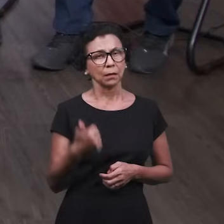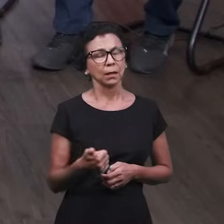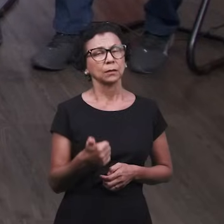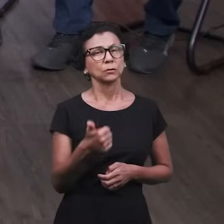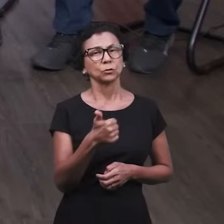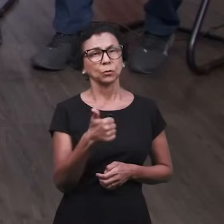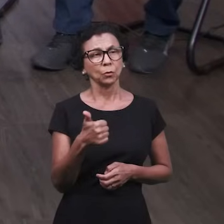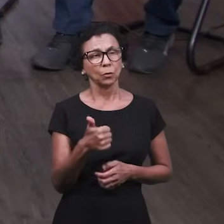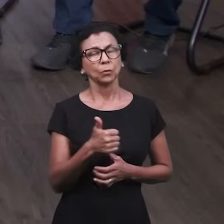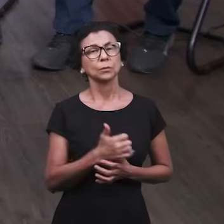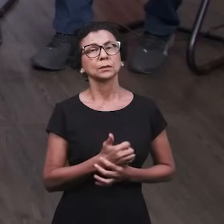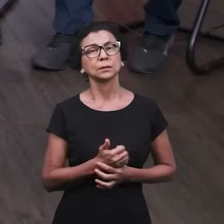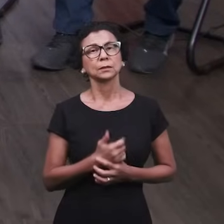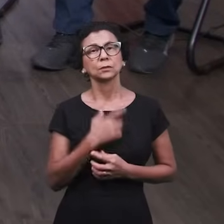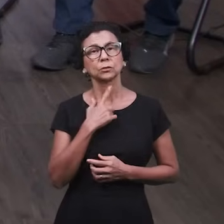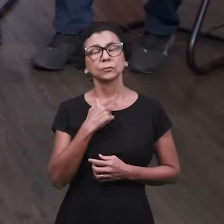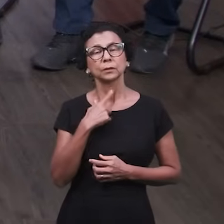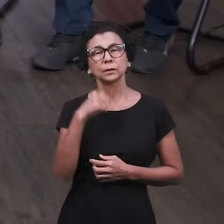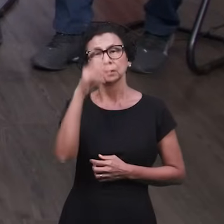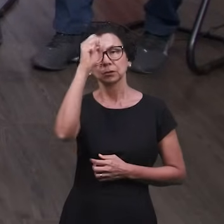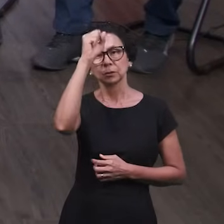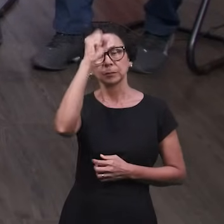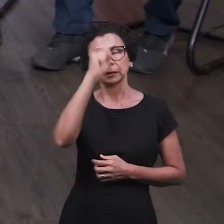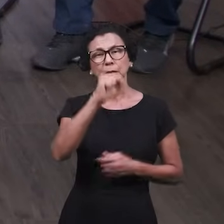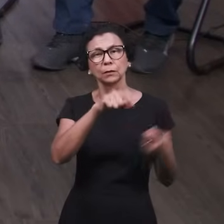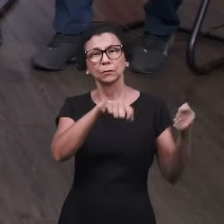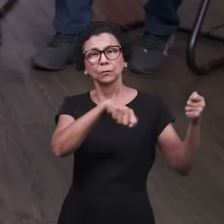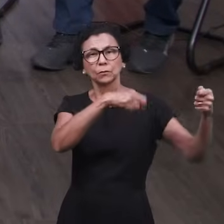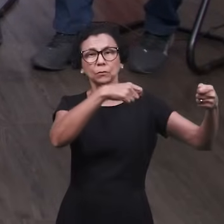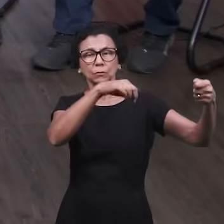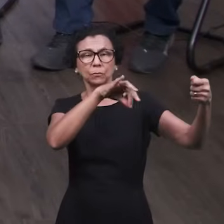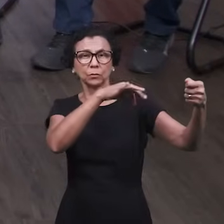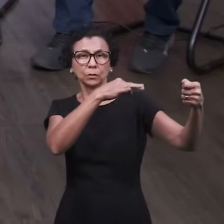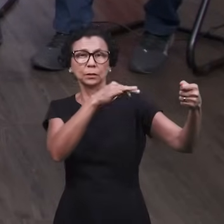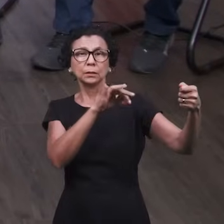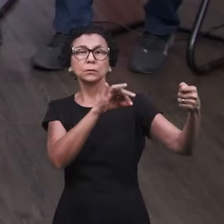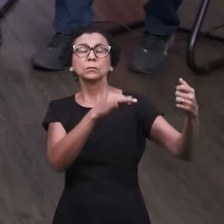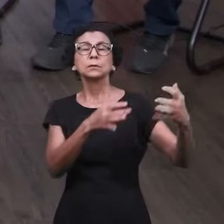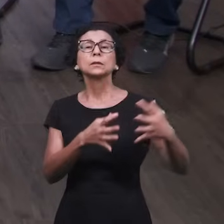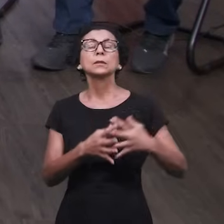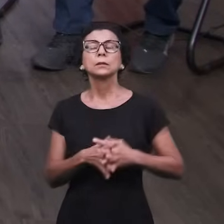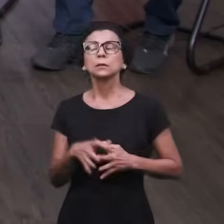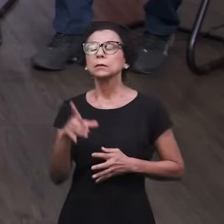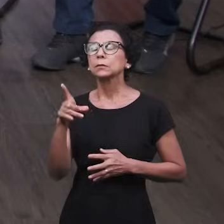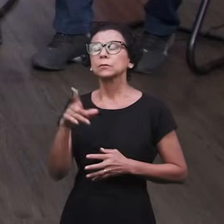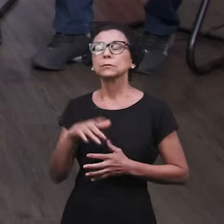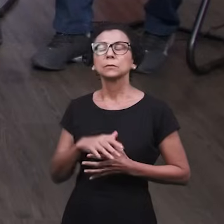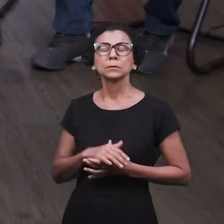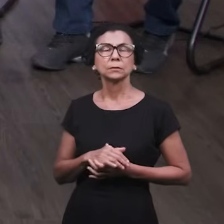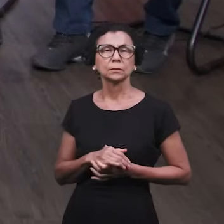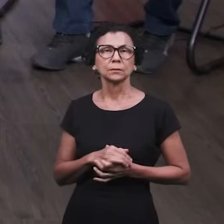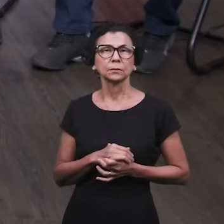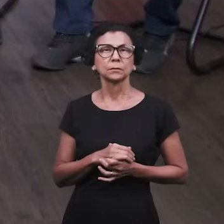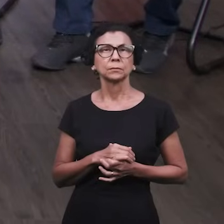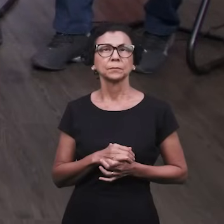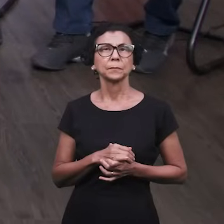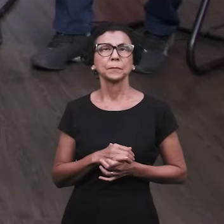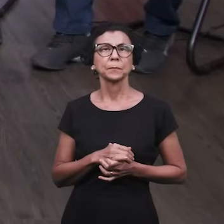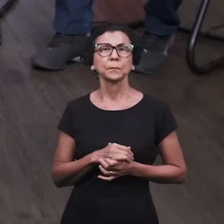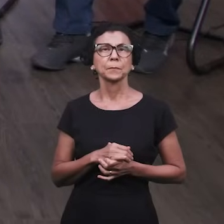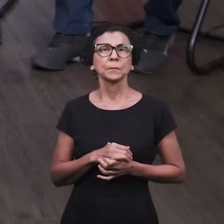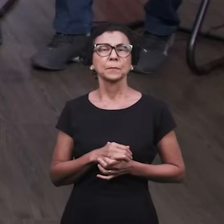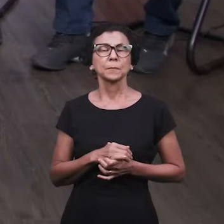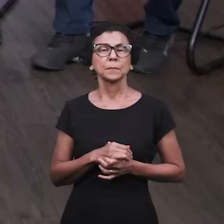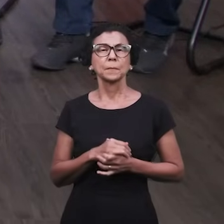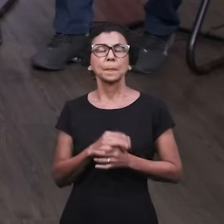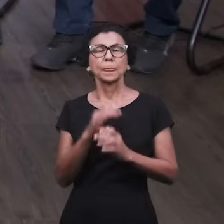vontade, foi inclusive lá para estudar o violino. E você, Maria Isabela, como é que foi a chegada